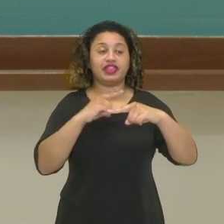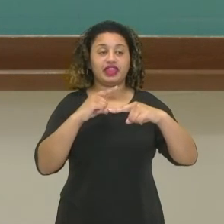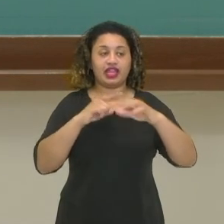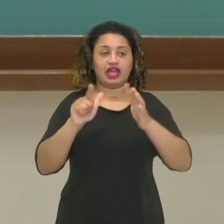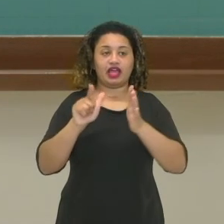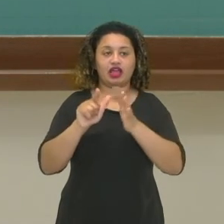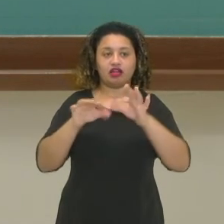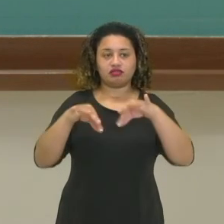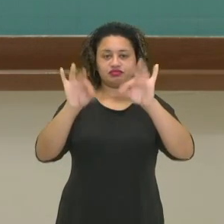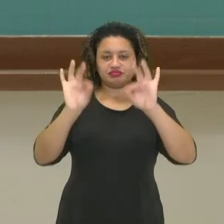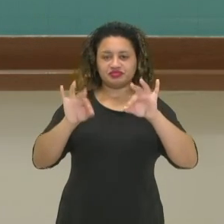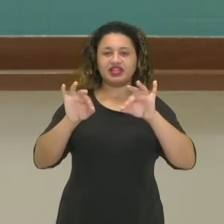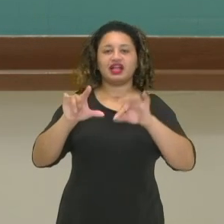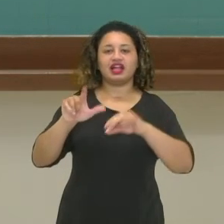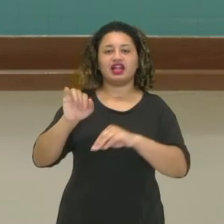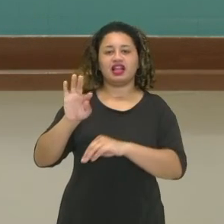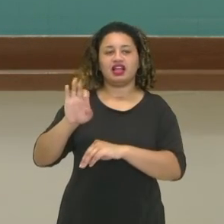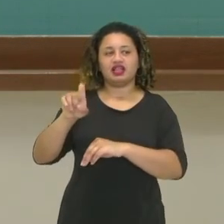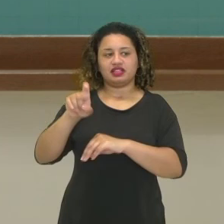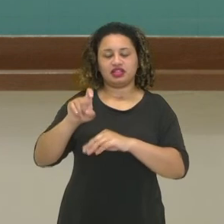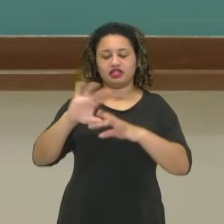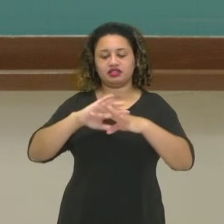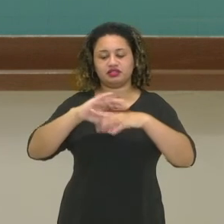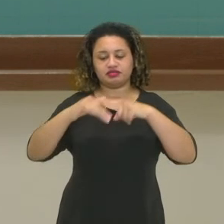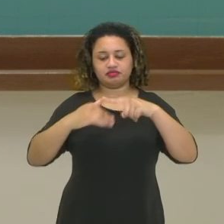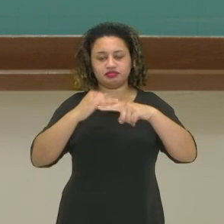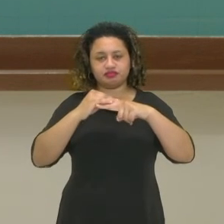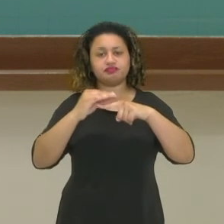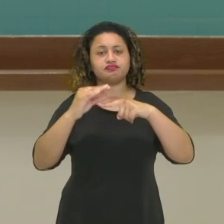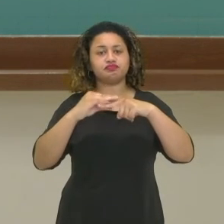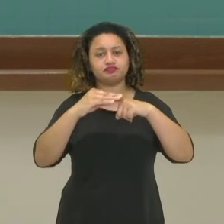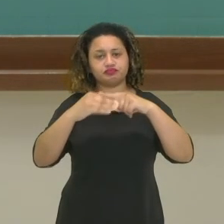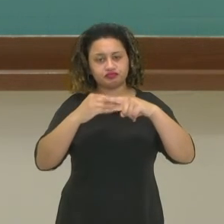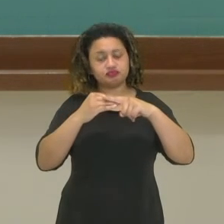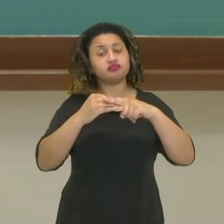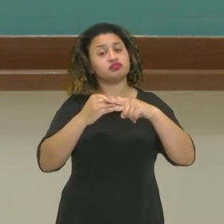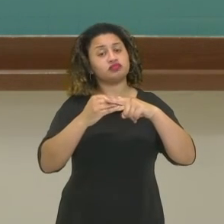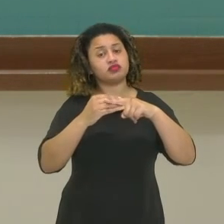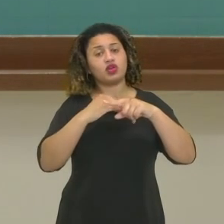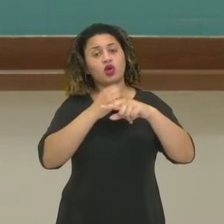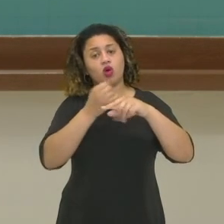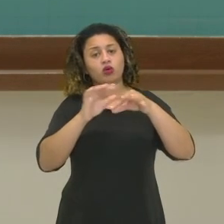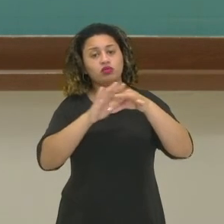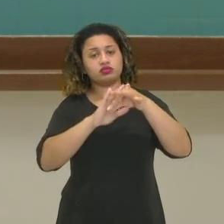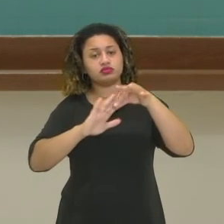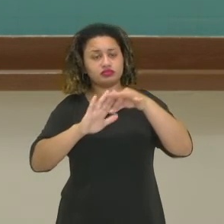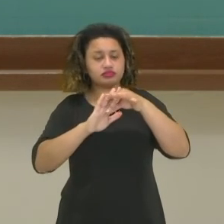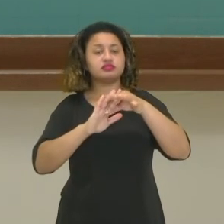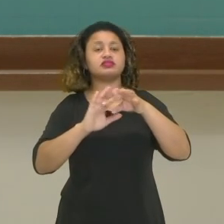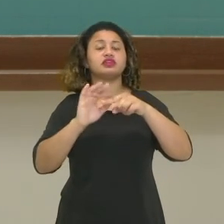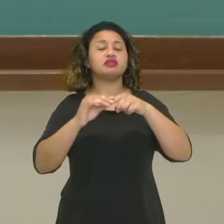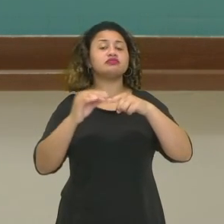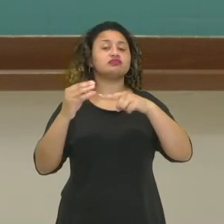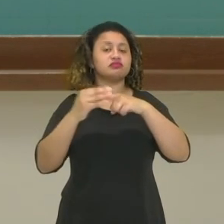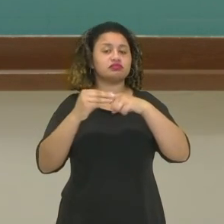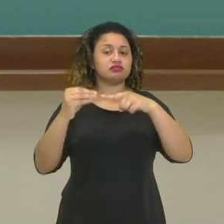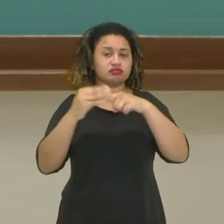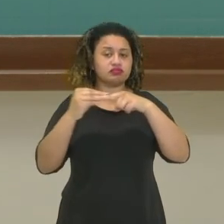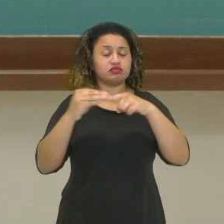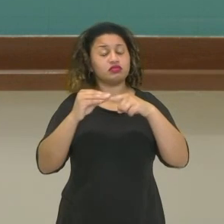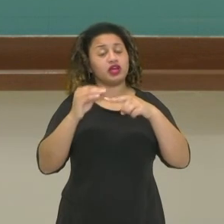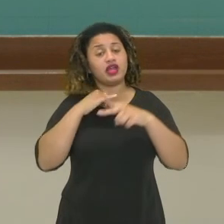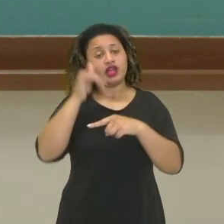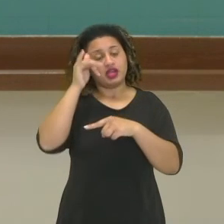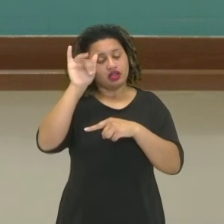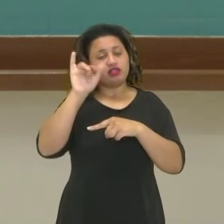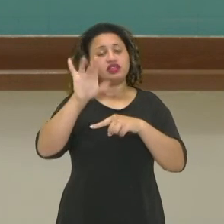né, que coloca na região íntima, né, no pênis e na vulva, para que tenha o sexo oral e previna de